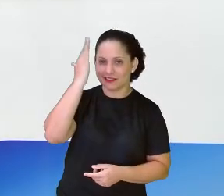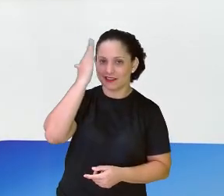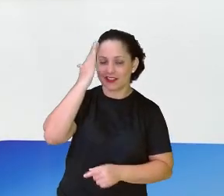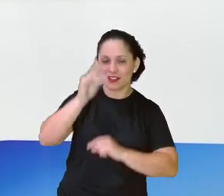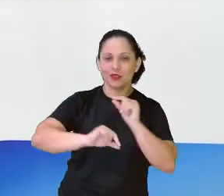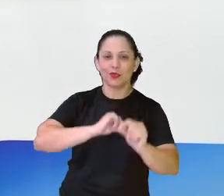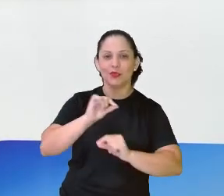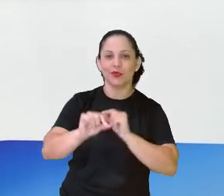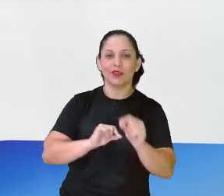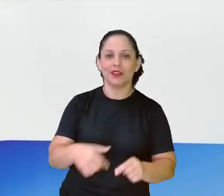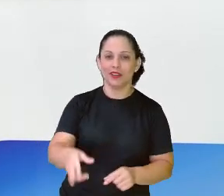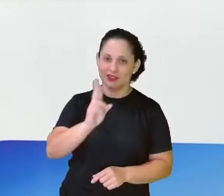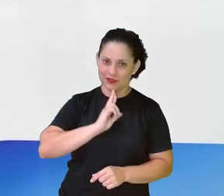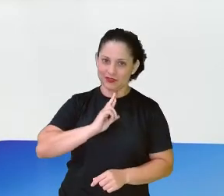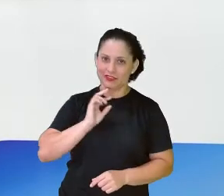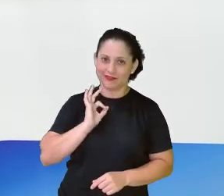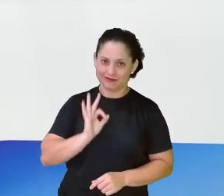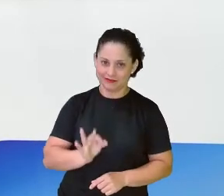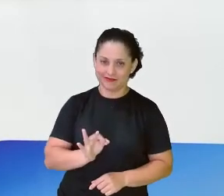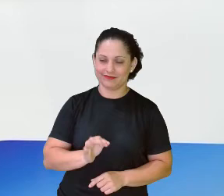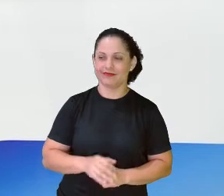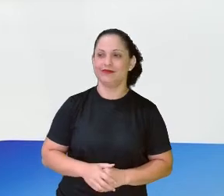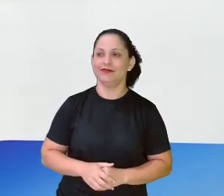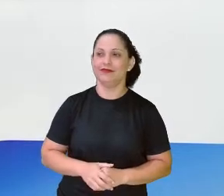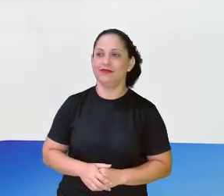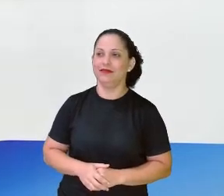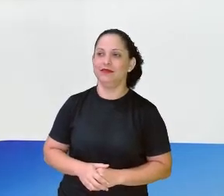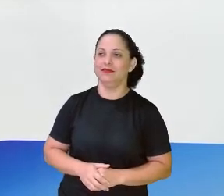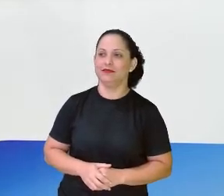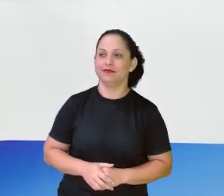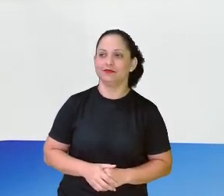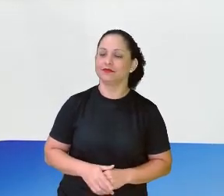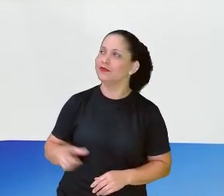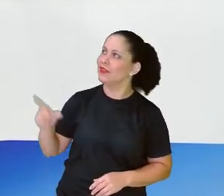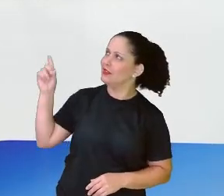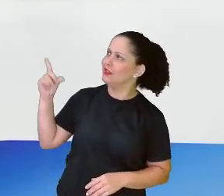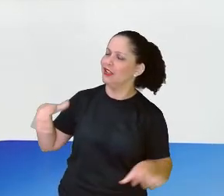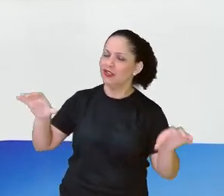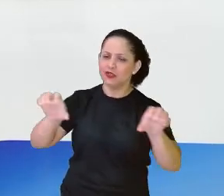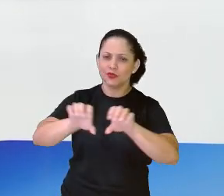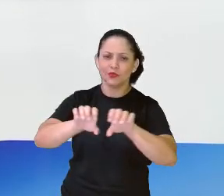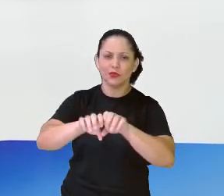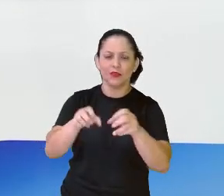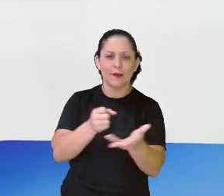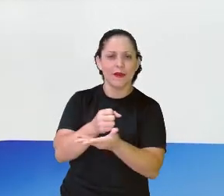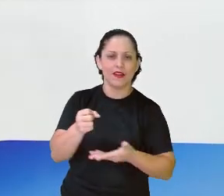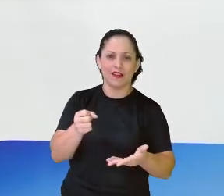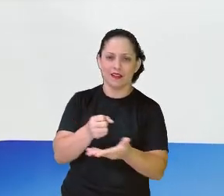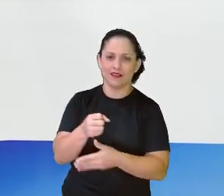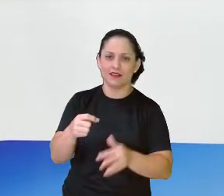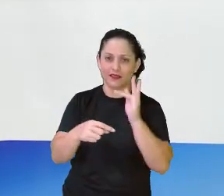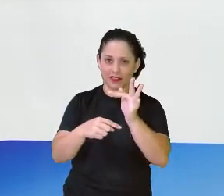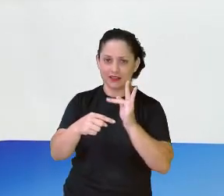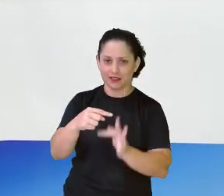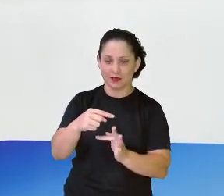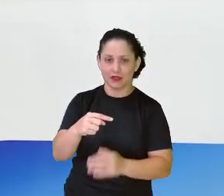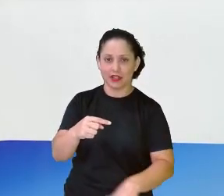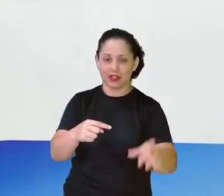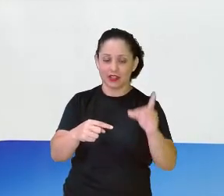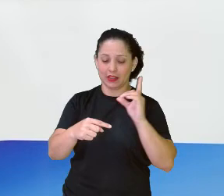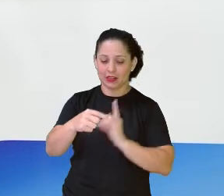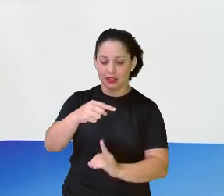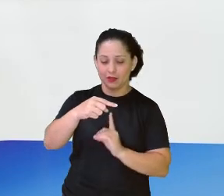o que foi que você me respondeu. Beleza? Vamos lá. Aqui a gente tem a estrutura básica da minha fração. Denominador,